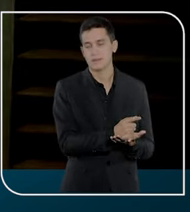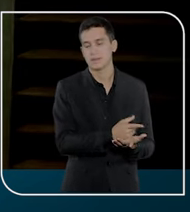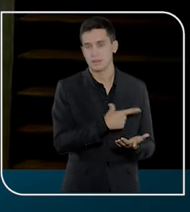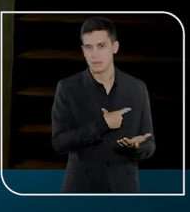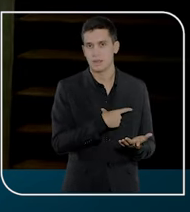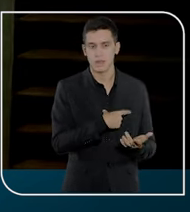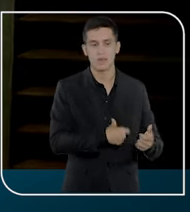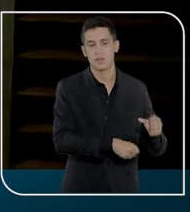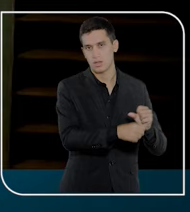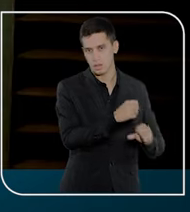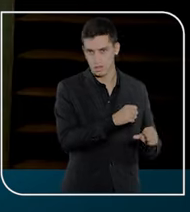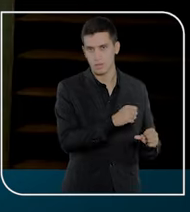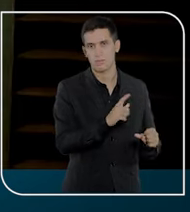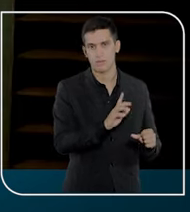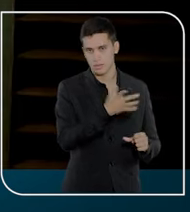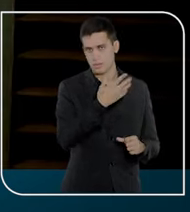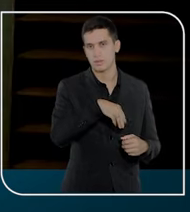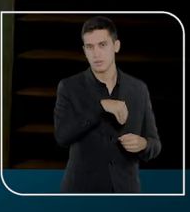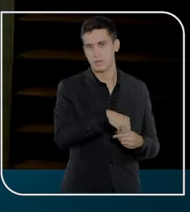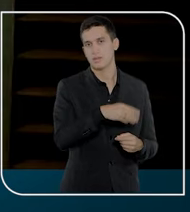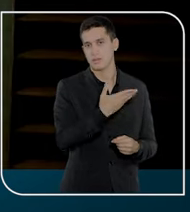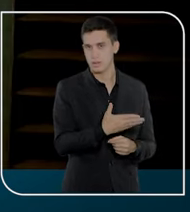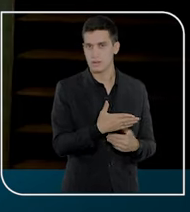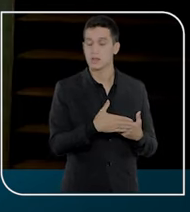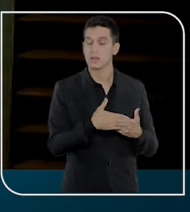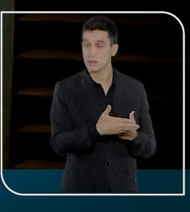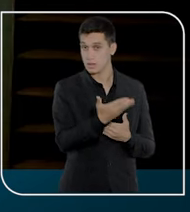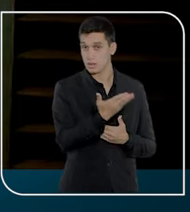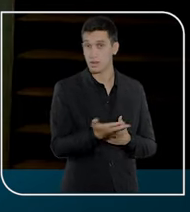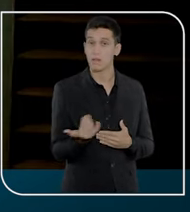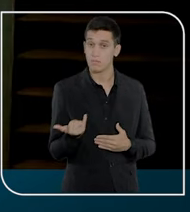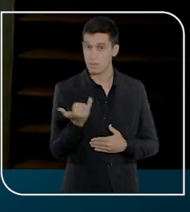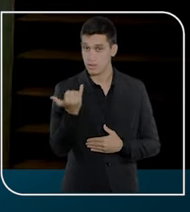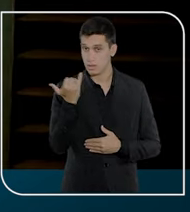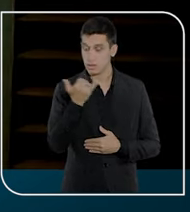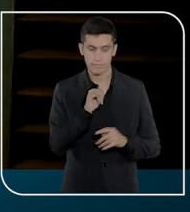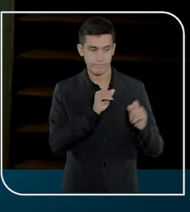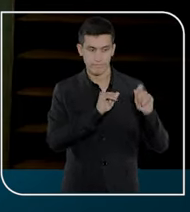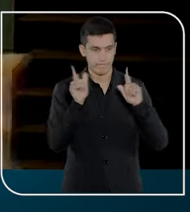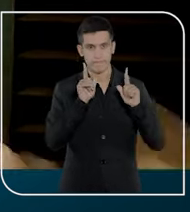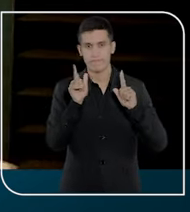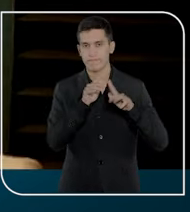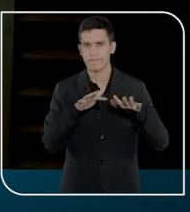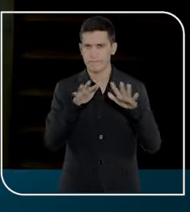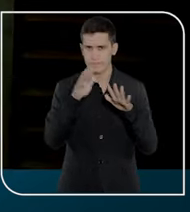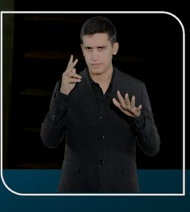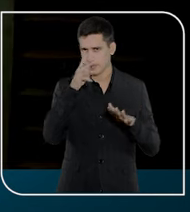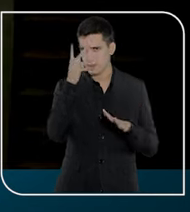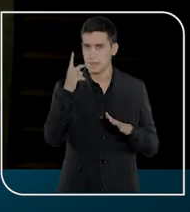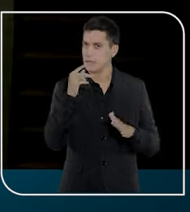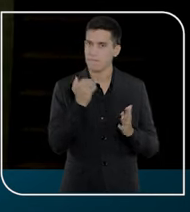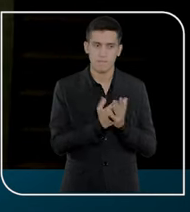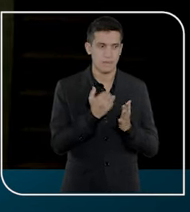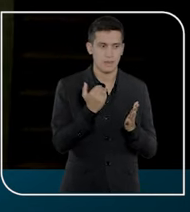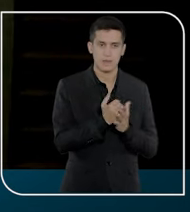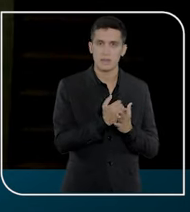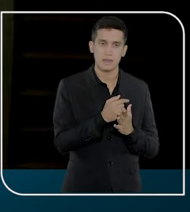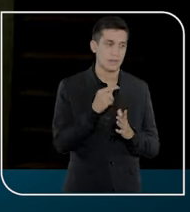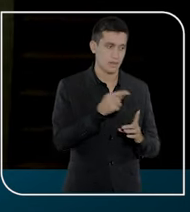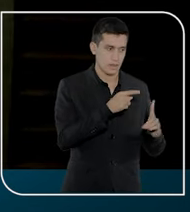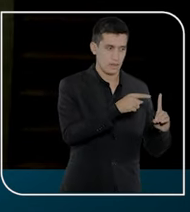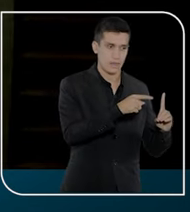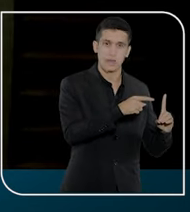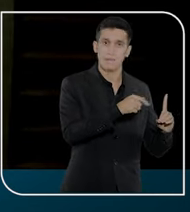incidência tributária nessa adjudicação. Isso é importante, né? Alertar as pessoas de que, além de pagar o bem, vai ter que